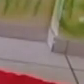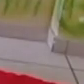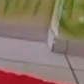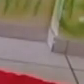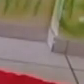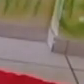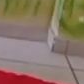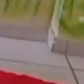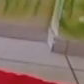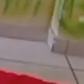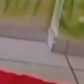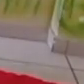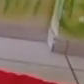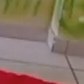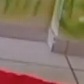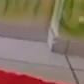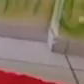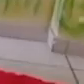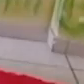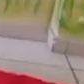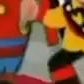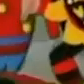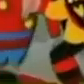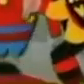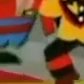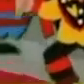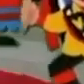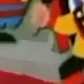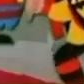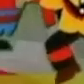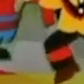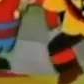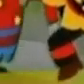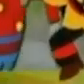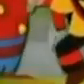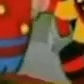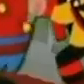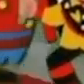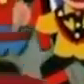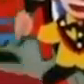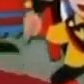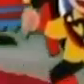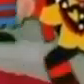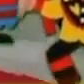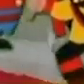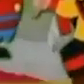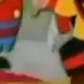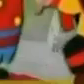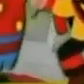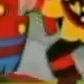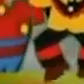para a prisão. Logo o sol do céu surgiu, o povo apareceu, o choro